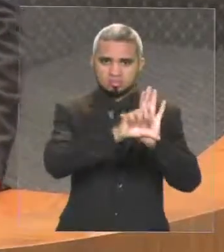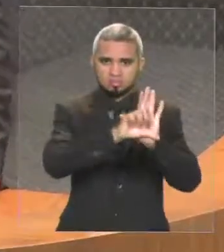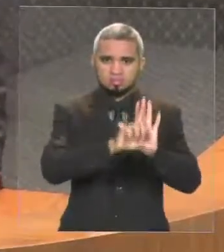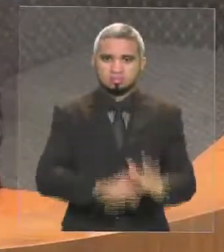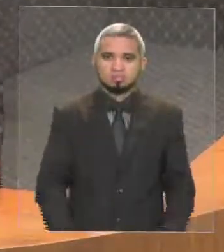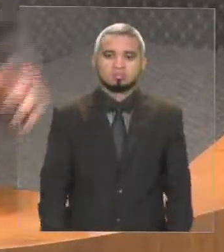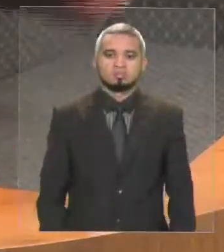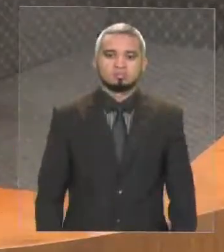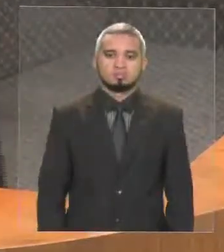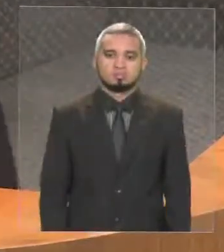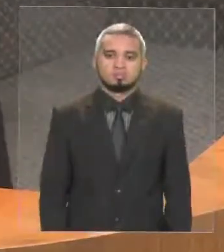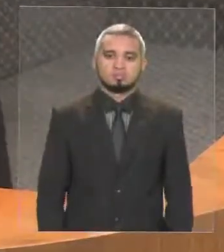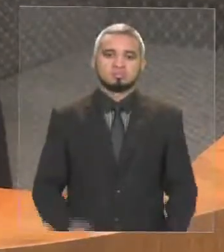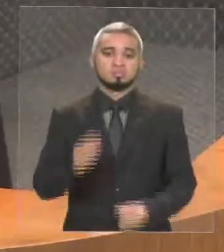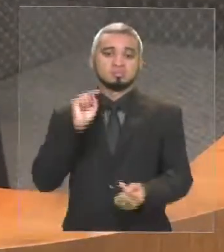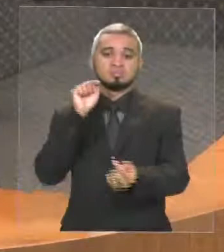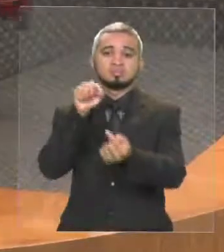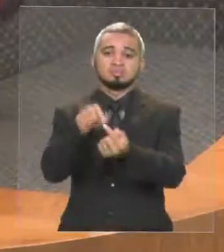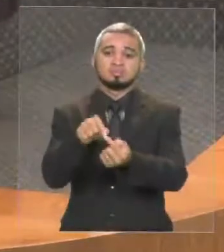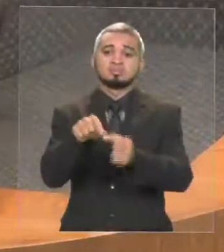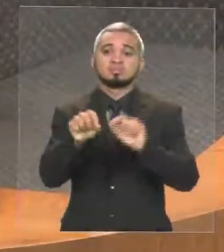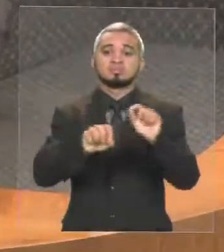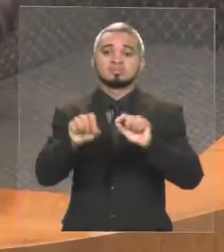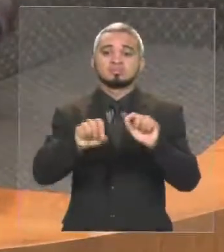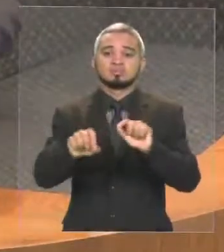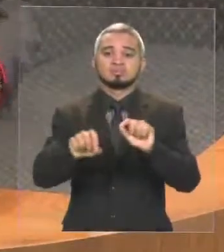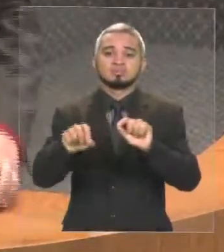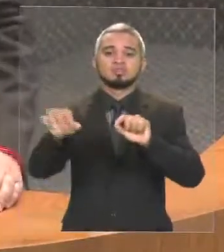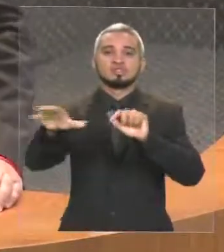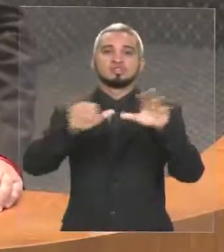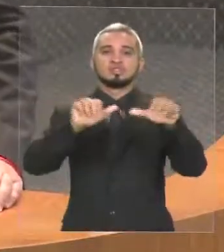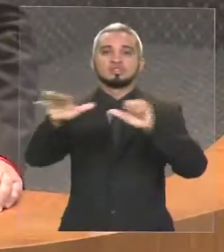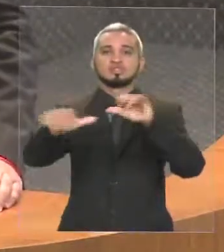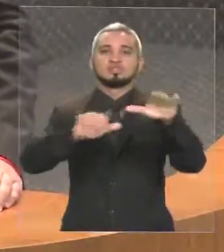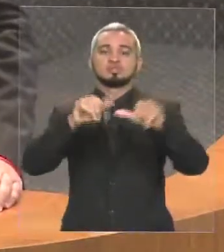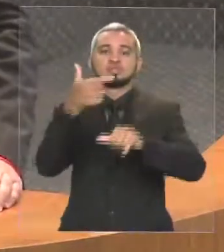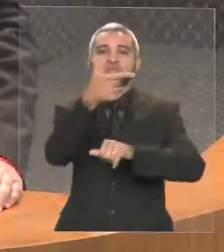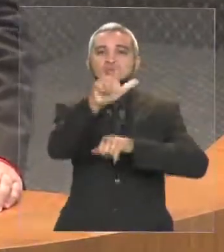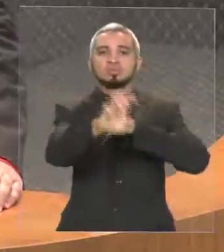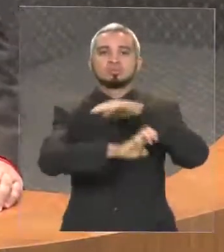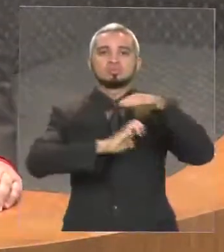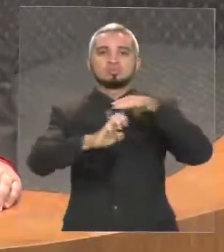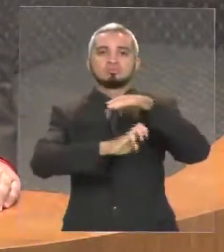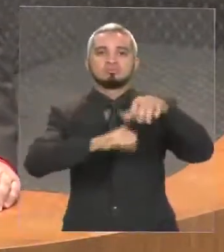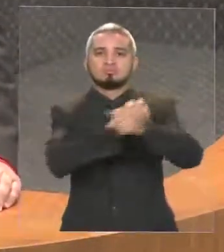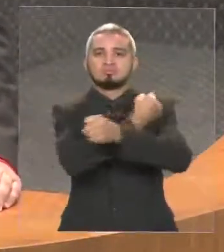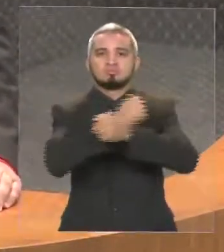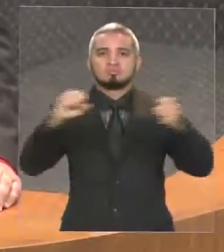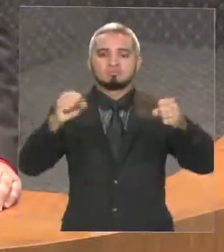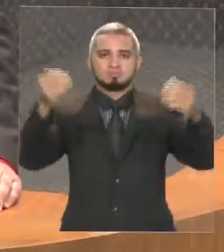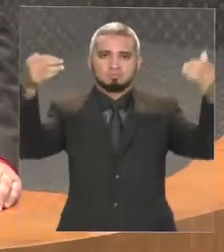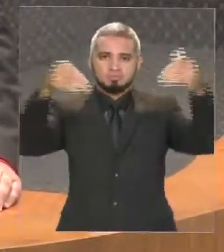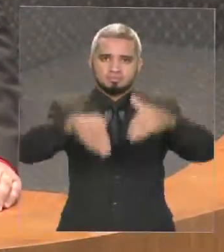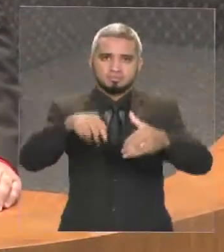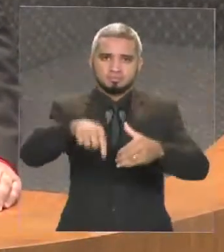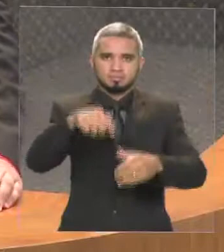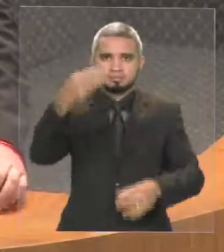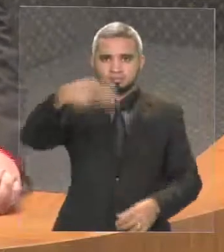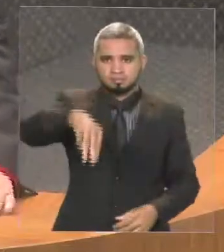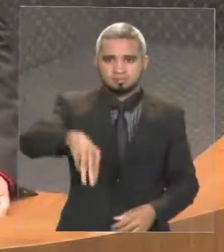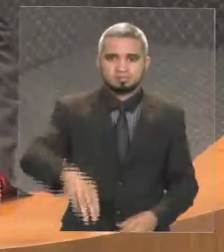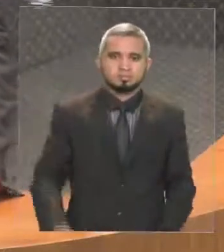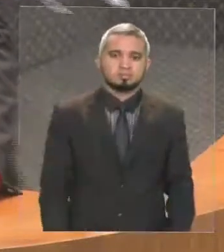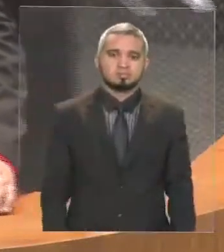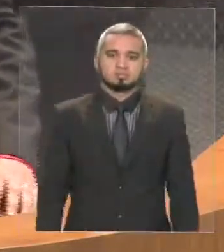O objetivo é atrair grandes centros de distribuição para o Maranhão, e isto será feito.